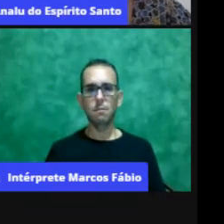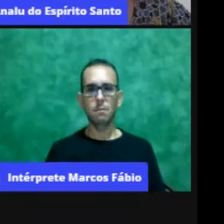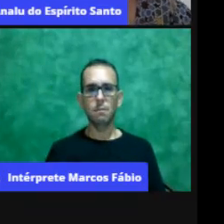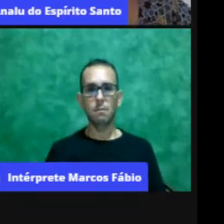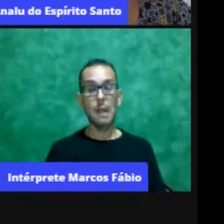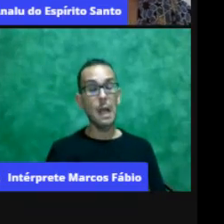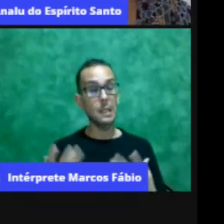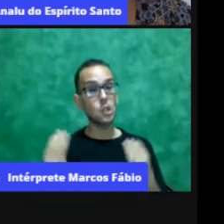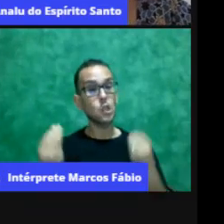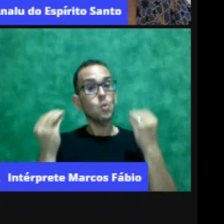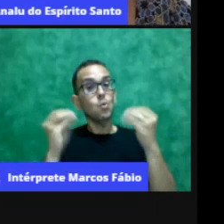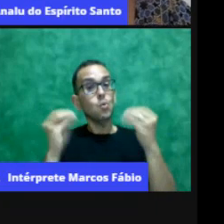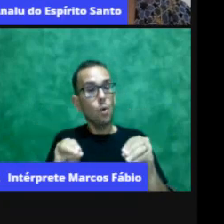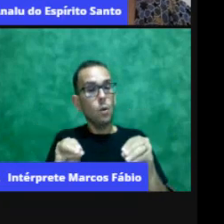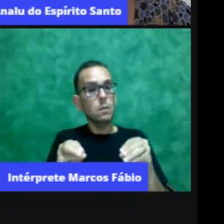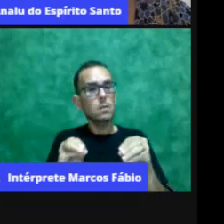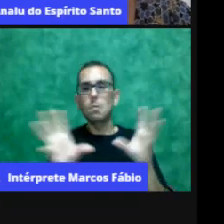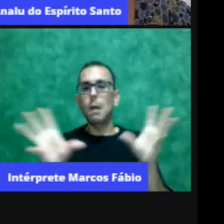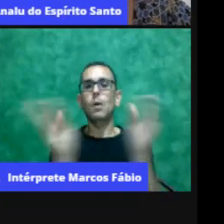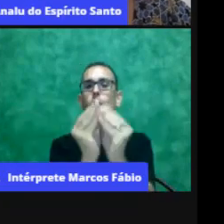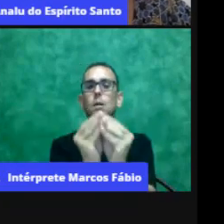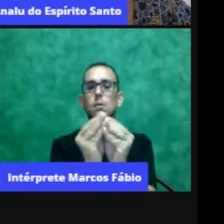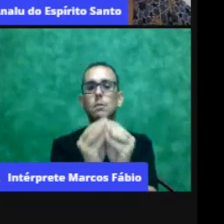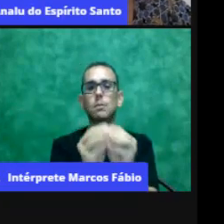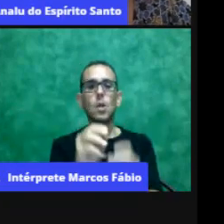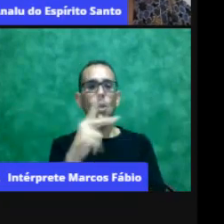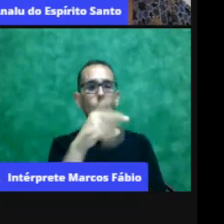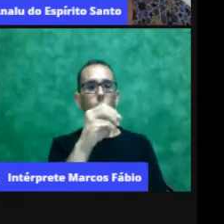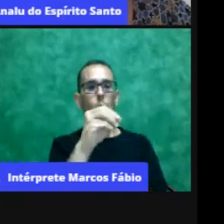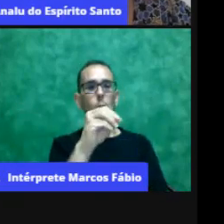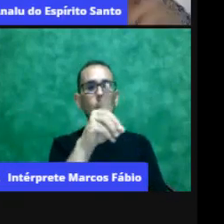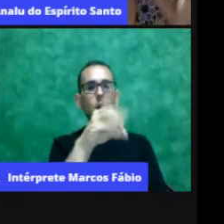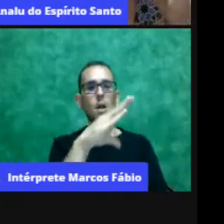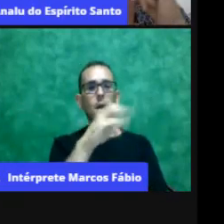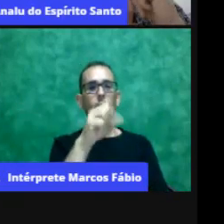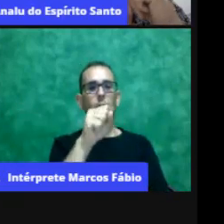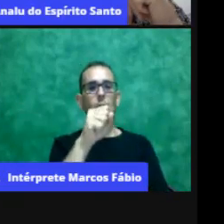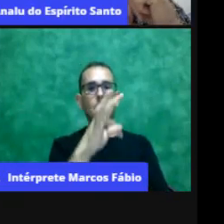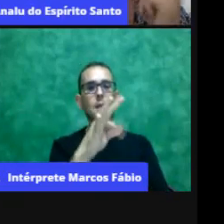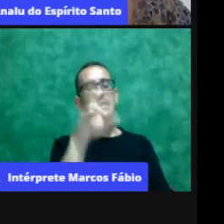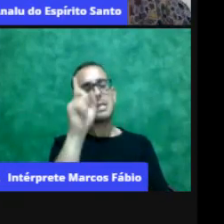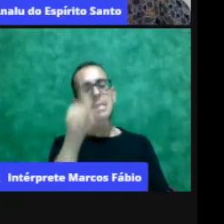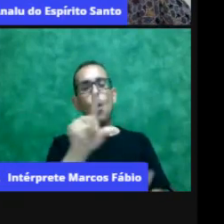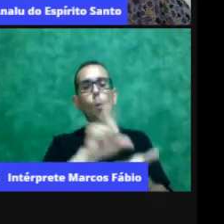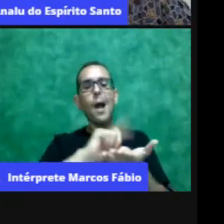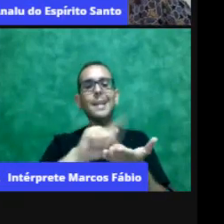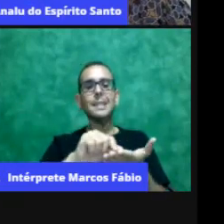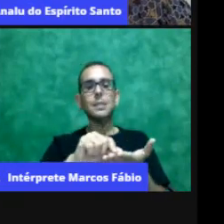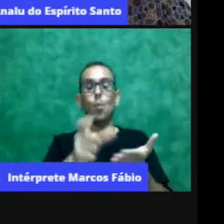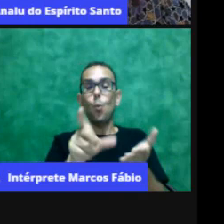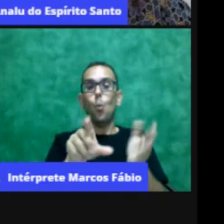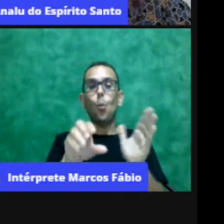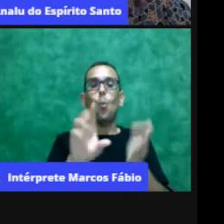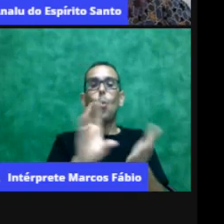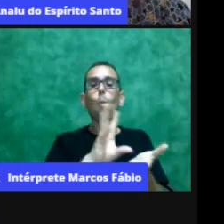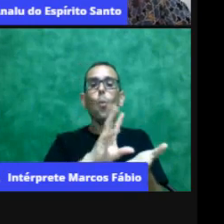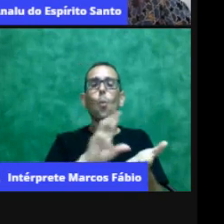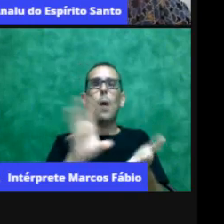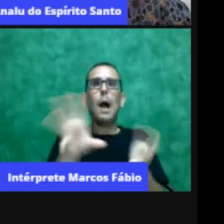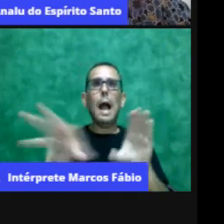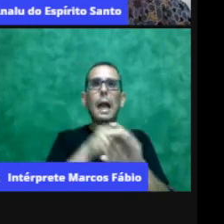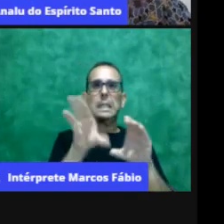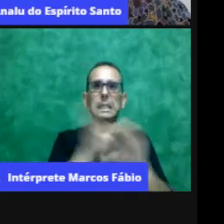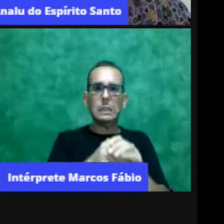Aí a gente trouxe aqui bem simples. Um podcast nada mais é do que um arquivo digital de áudio, né? Ele é